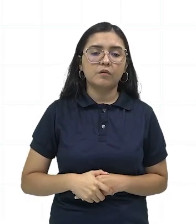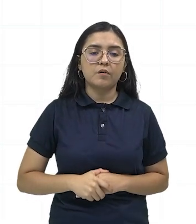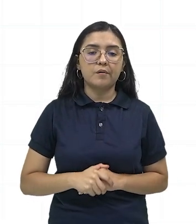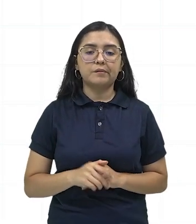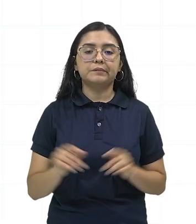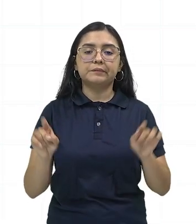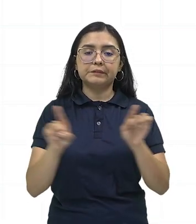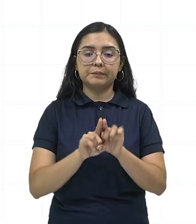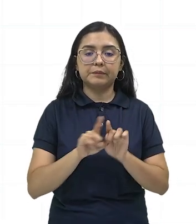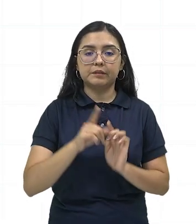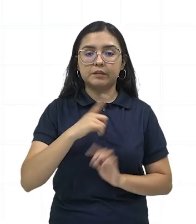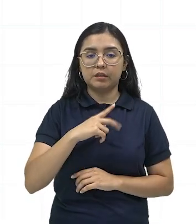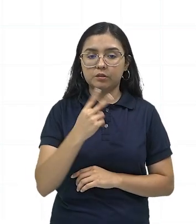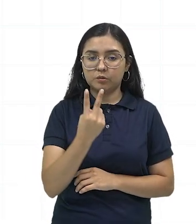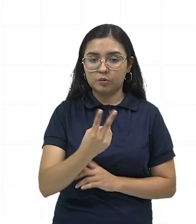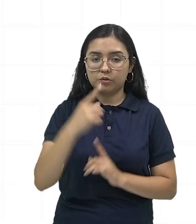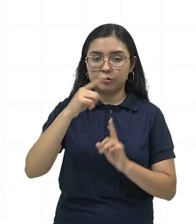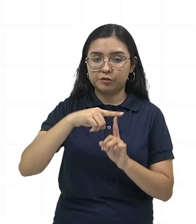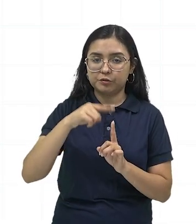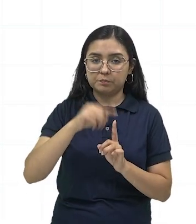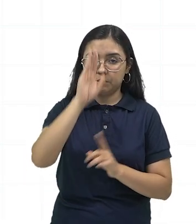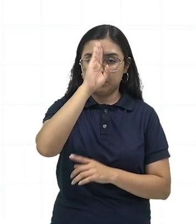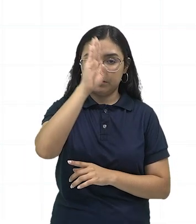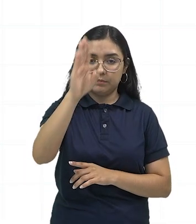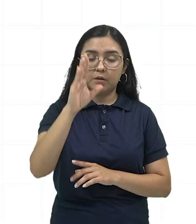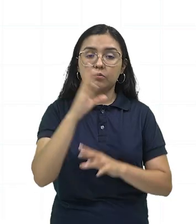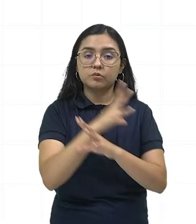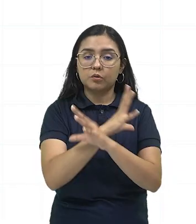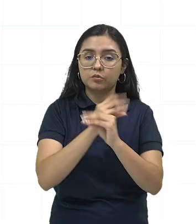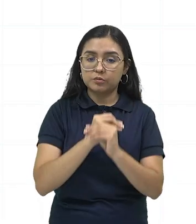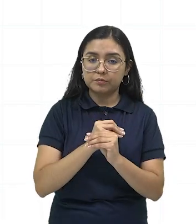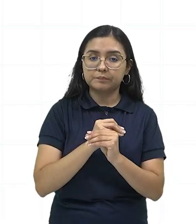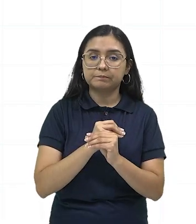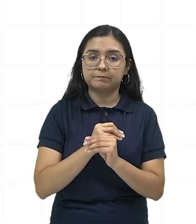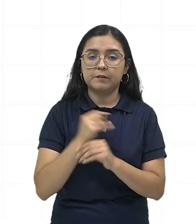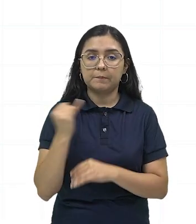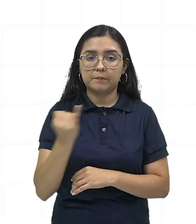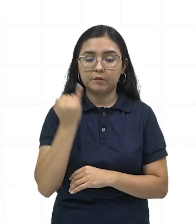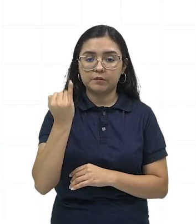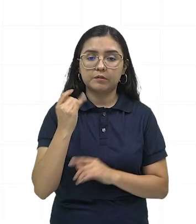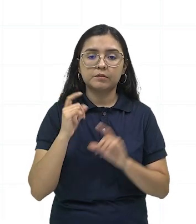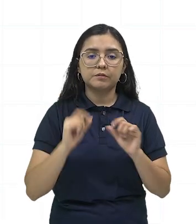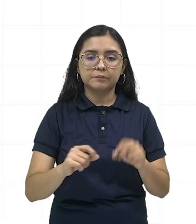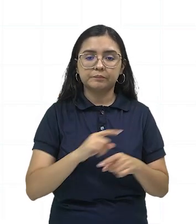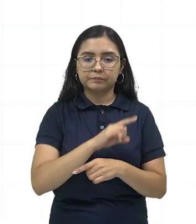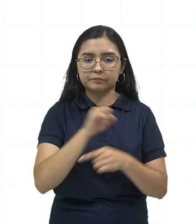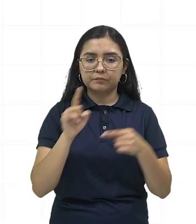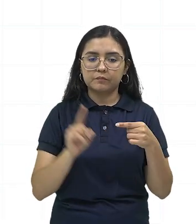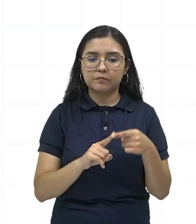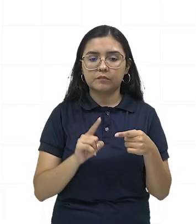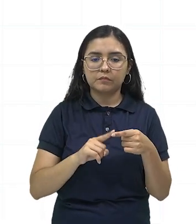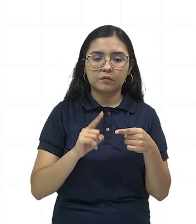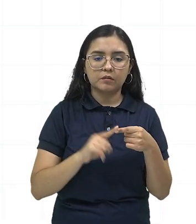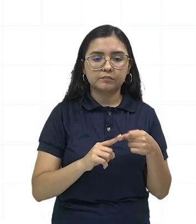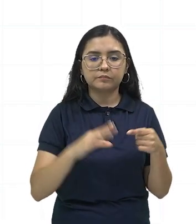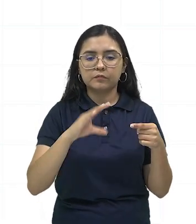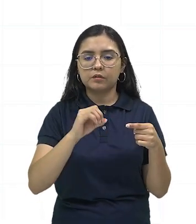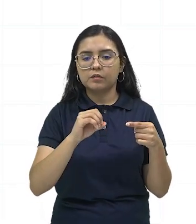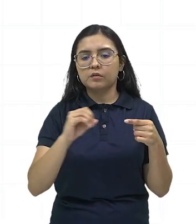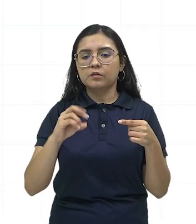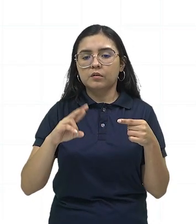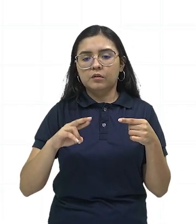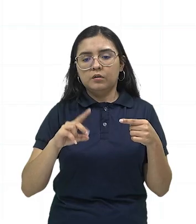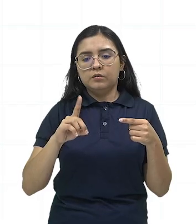E existem dois tipos principais de conjunções, isso é importante, as coordenativas e as